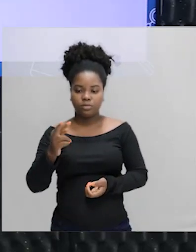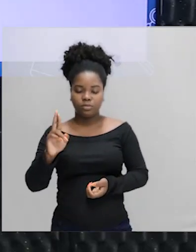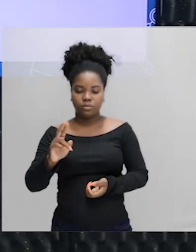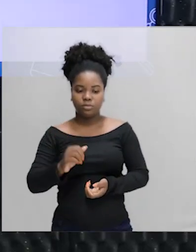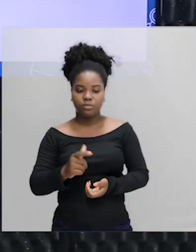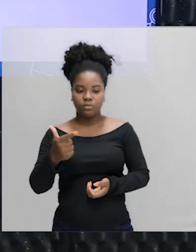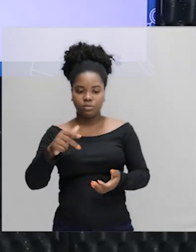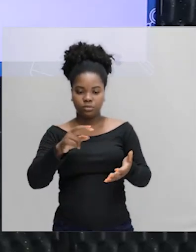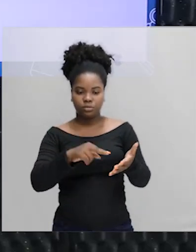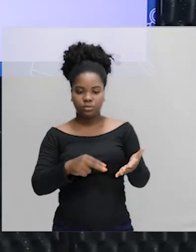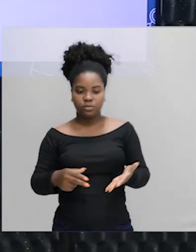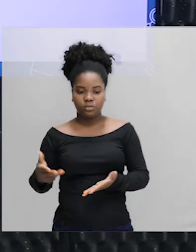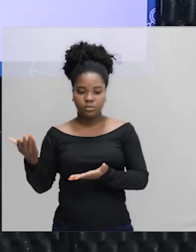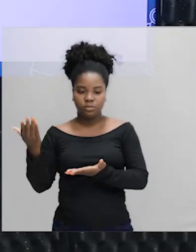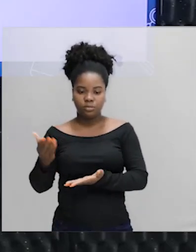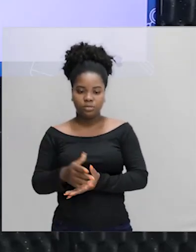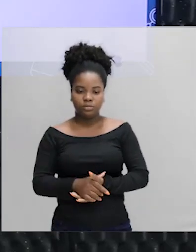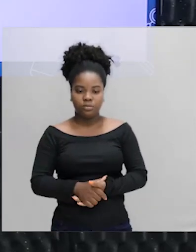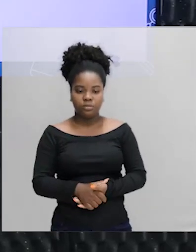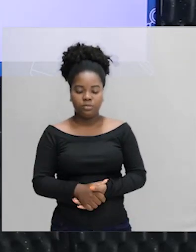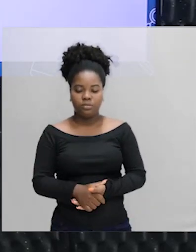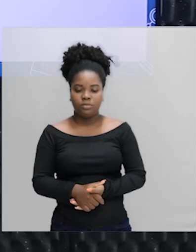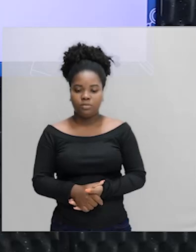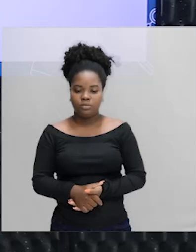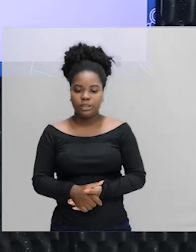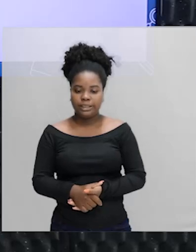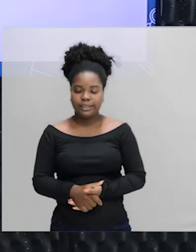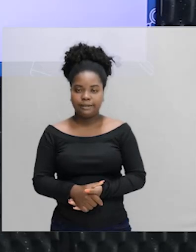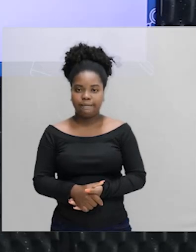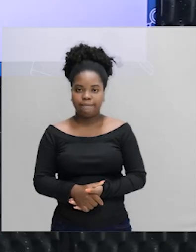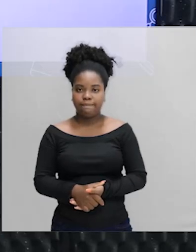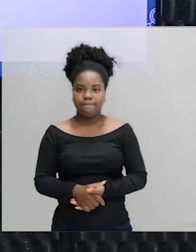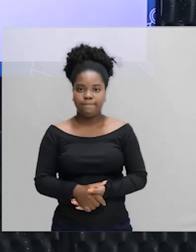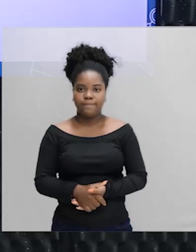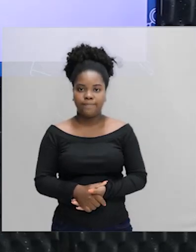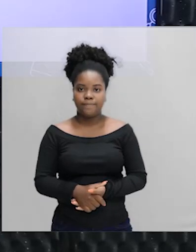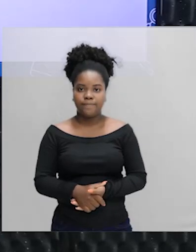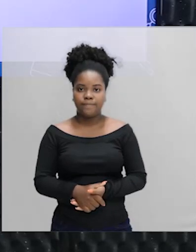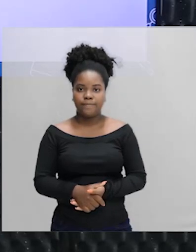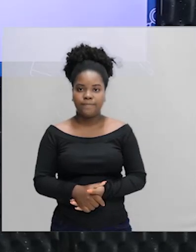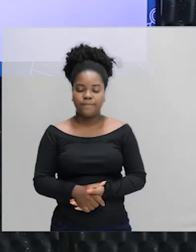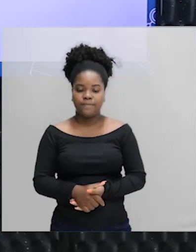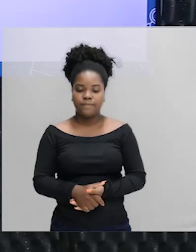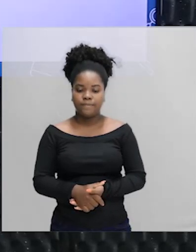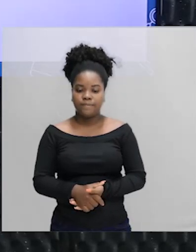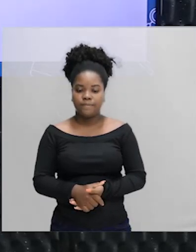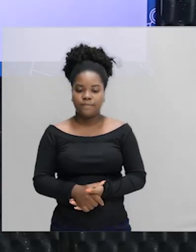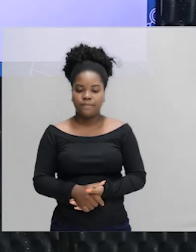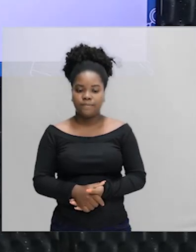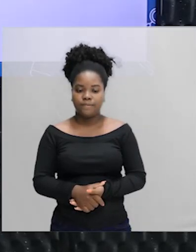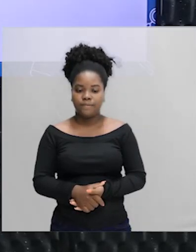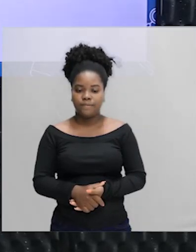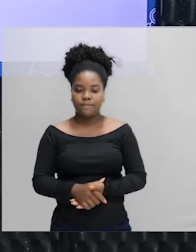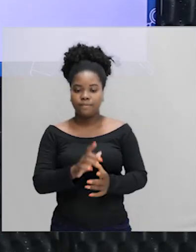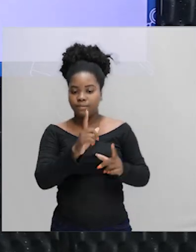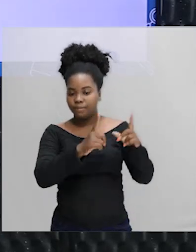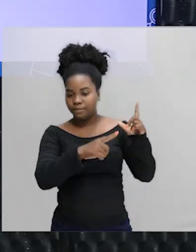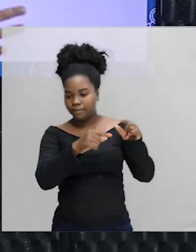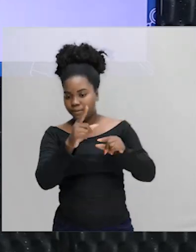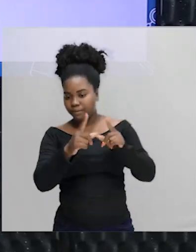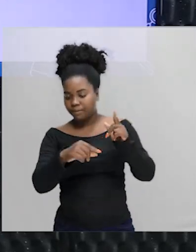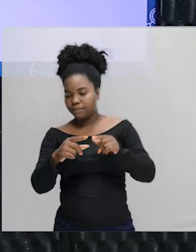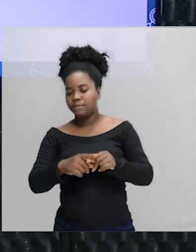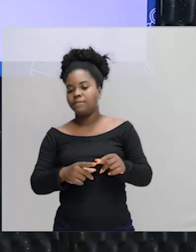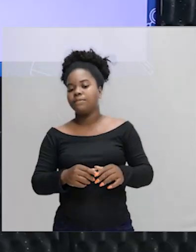ok? Bom, onde se mantém por lá 90% de sua vida. Então a estrela lá fica